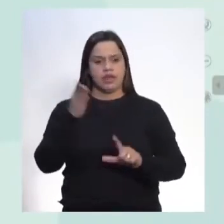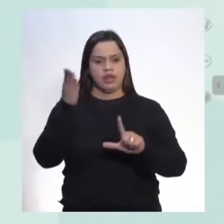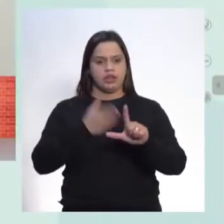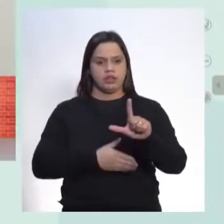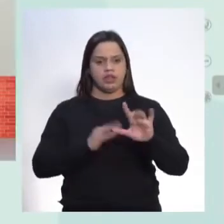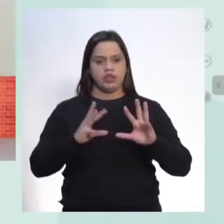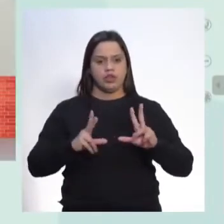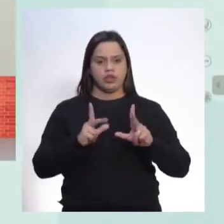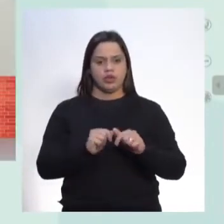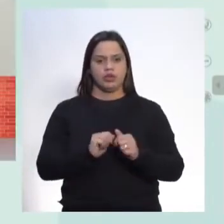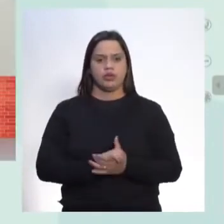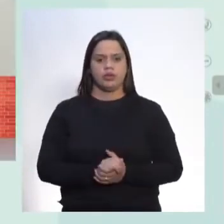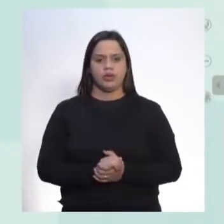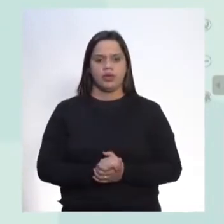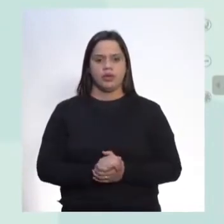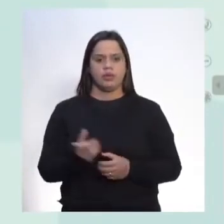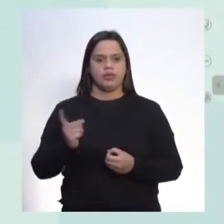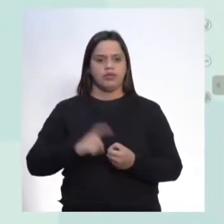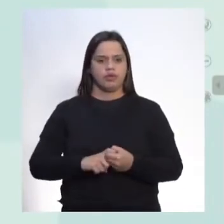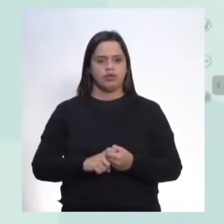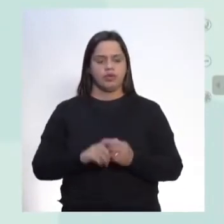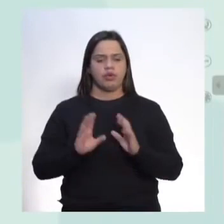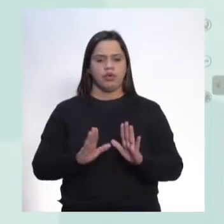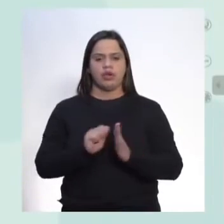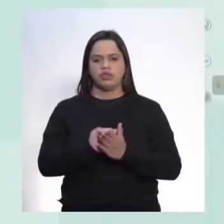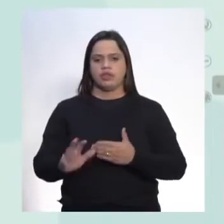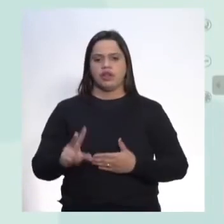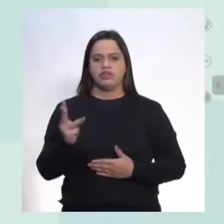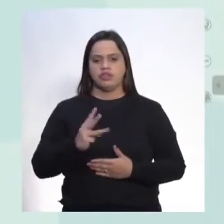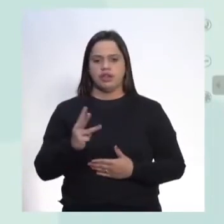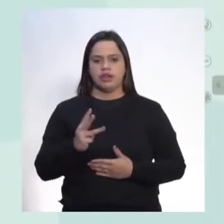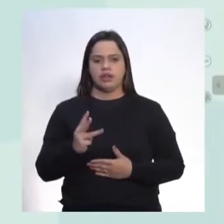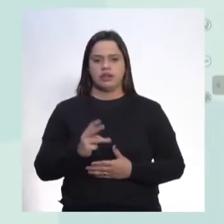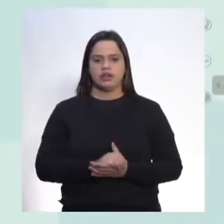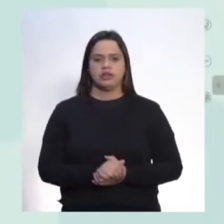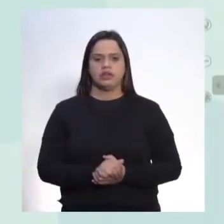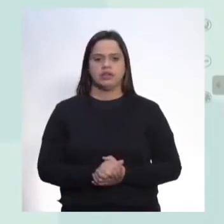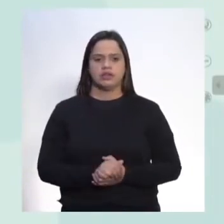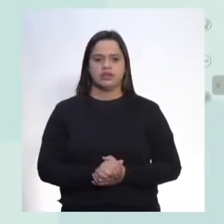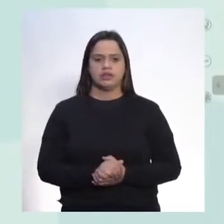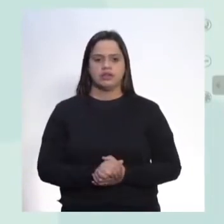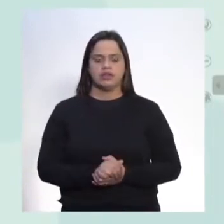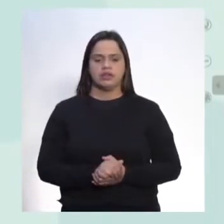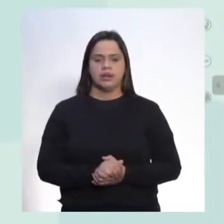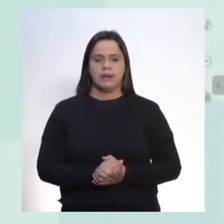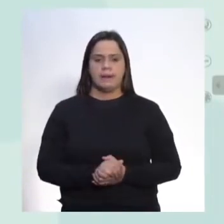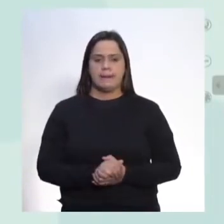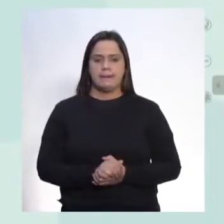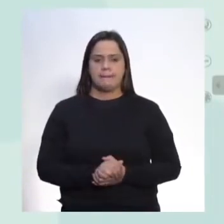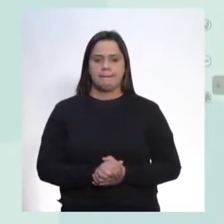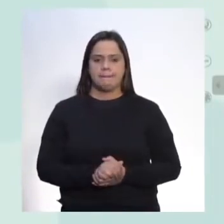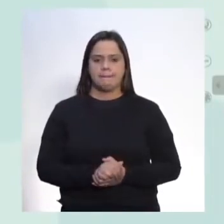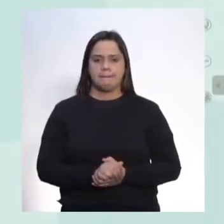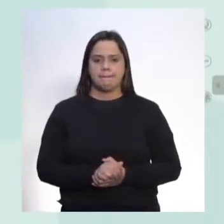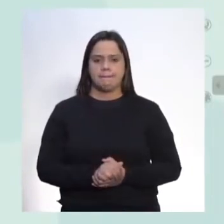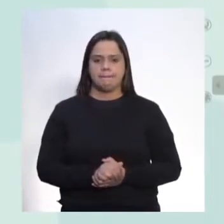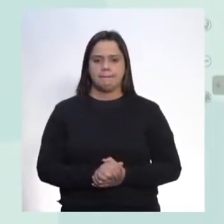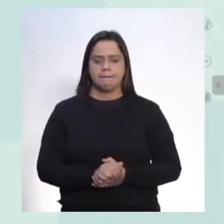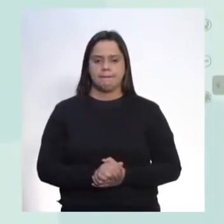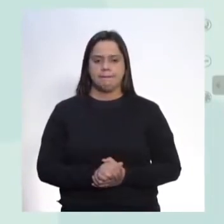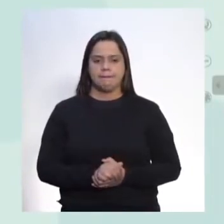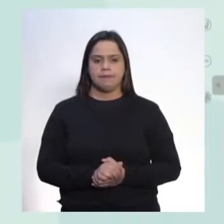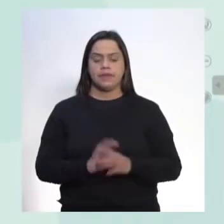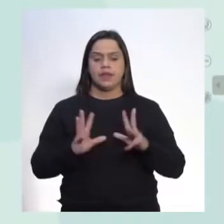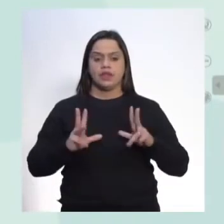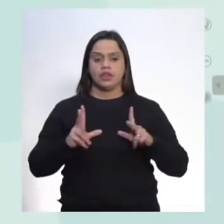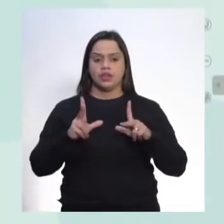bem? Tá? Opa! Atividade 3, e tá aí as projeções que foram feitas aqui, ó, tá vendo, ó, tá? As coordenadas